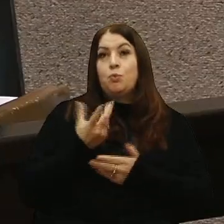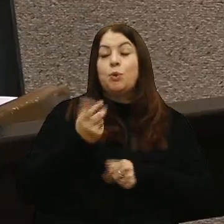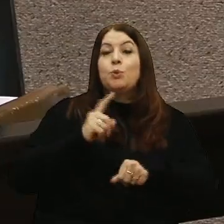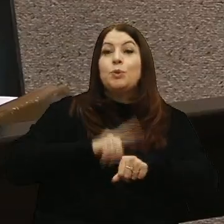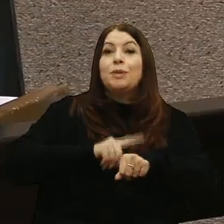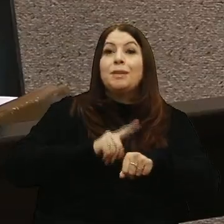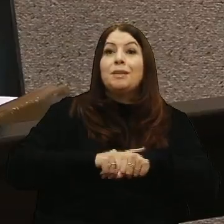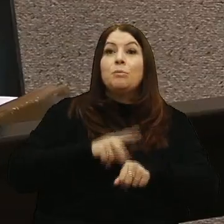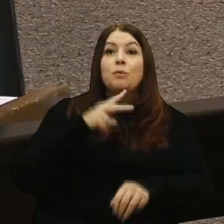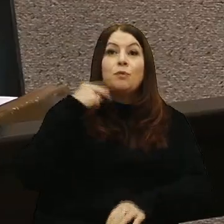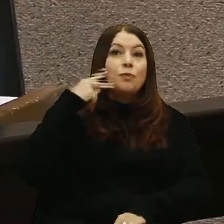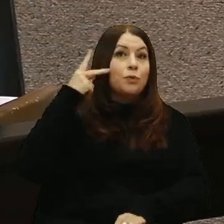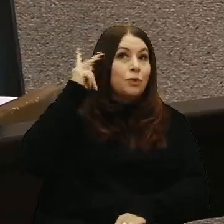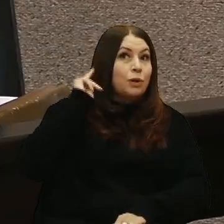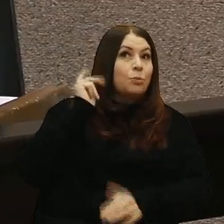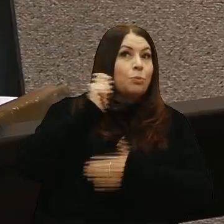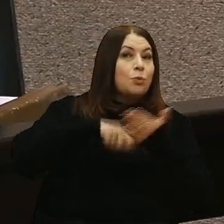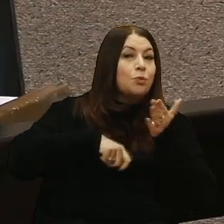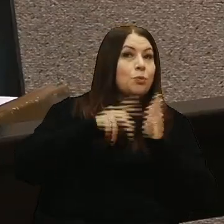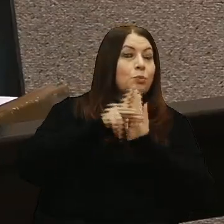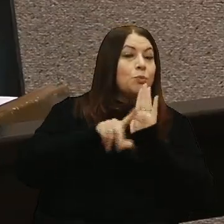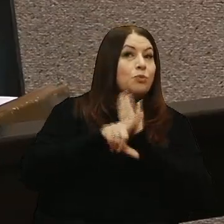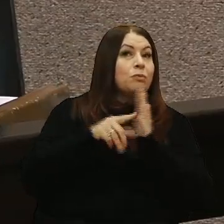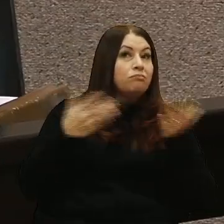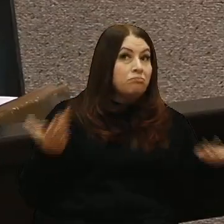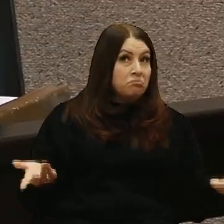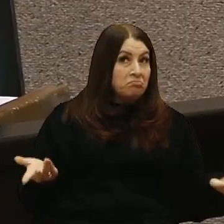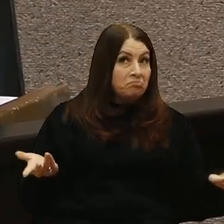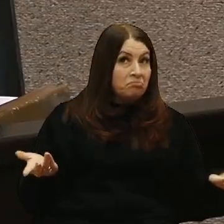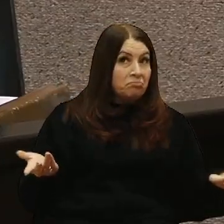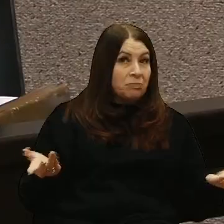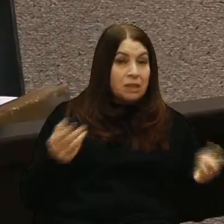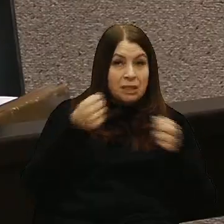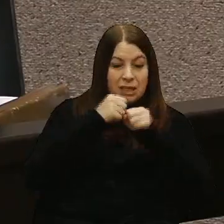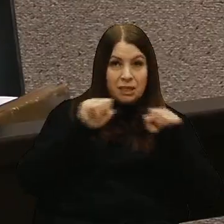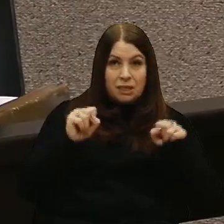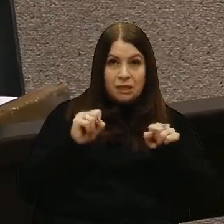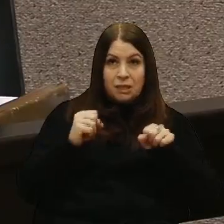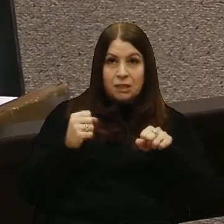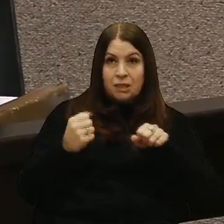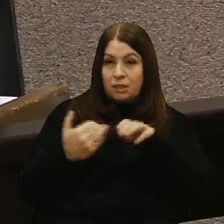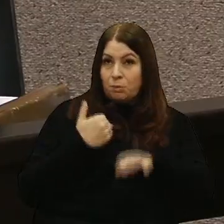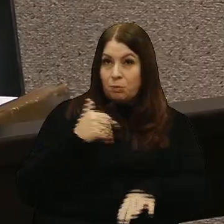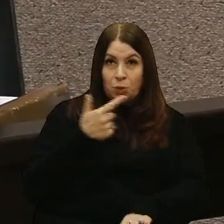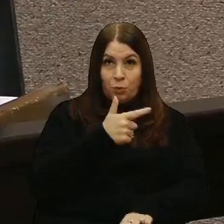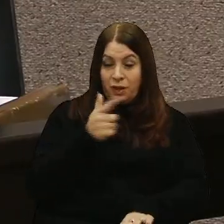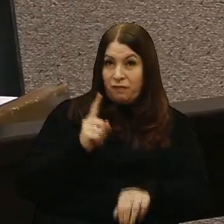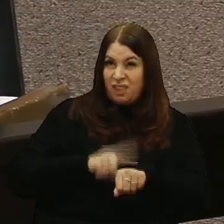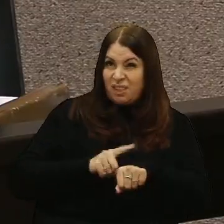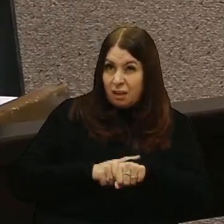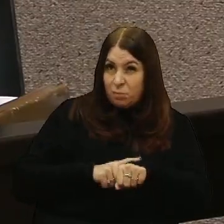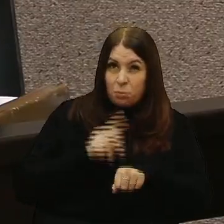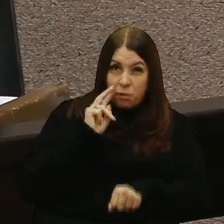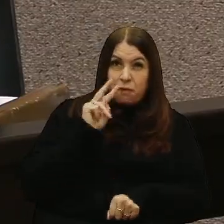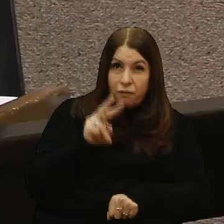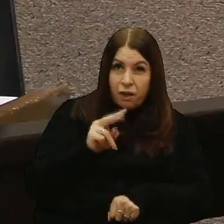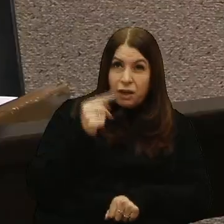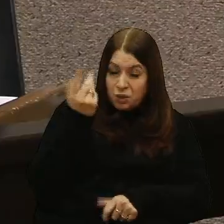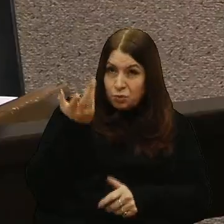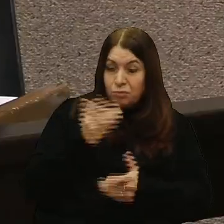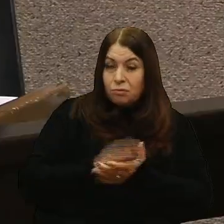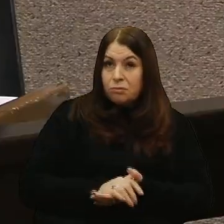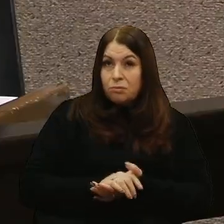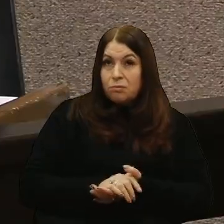que o vereador Iago protocolou esse projeto? Será que a Secretaria de Trânsito não teve tempo para verificar essas